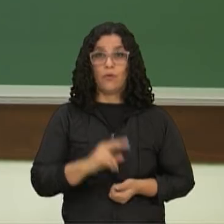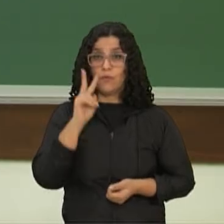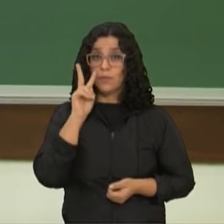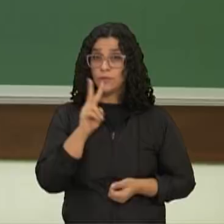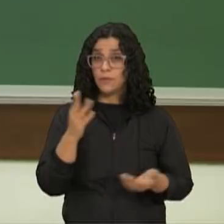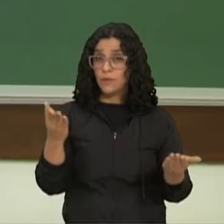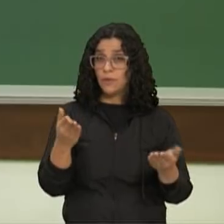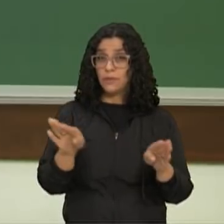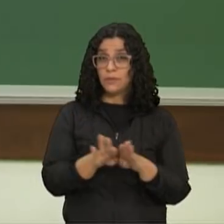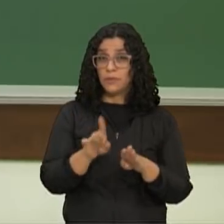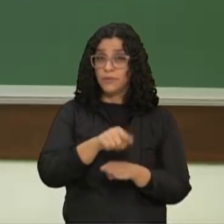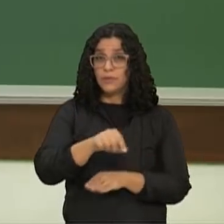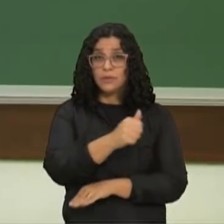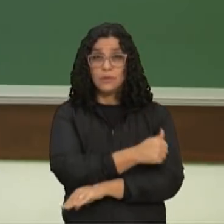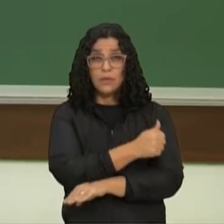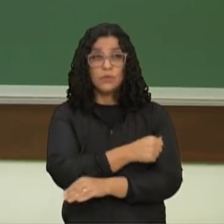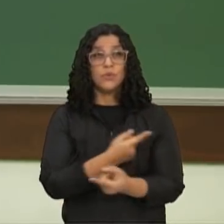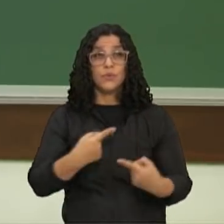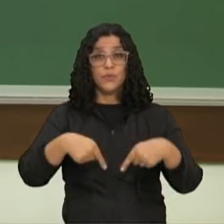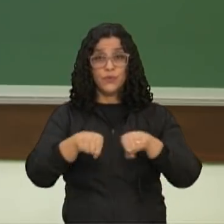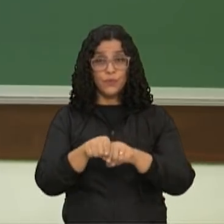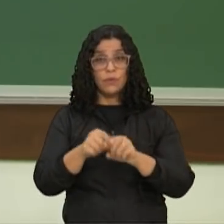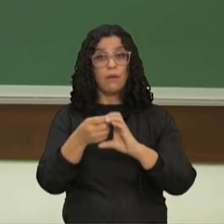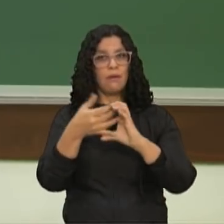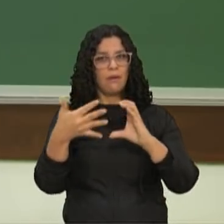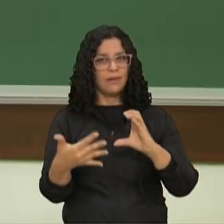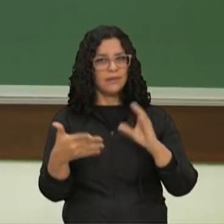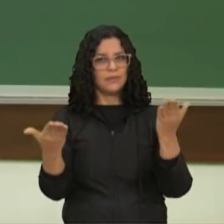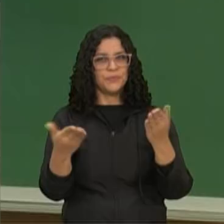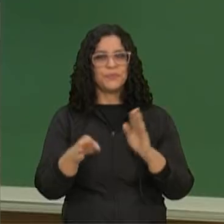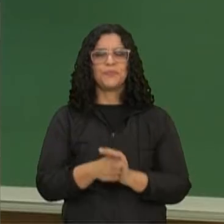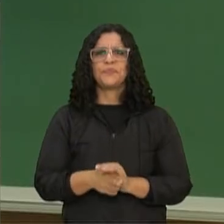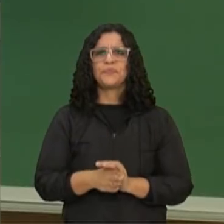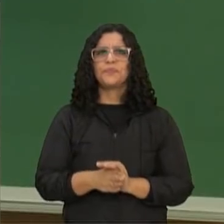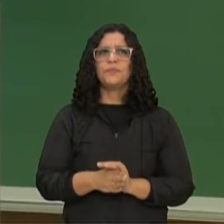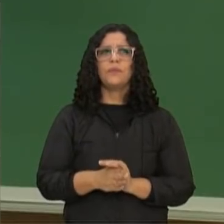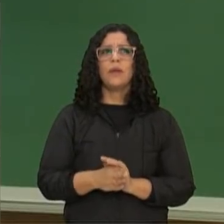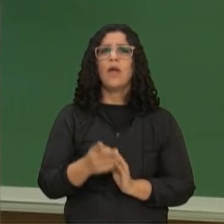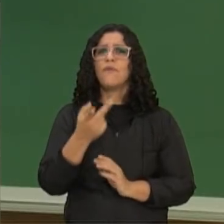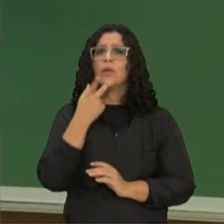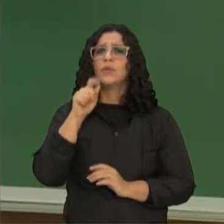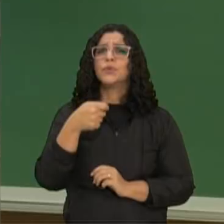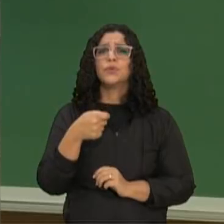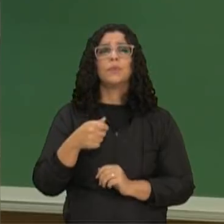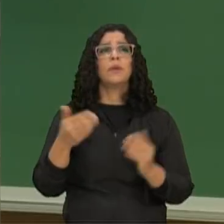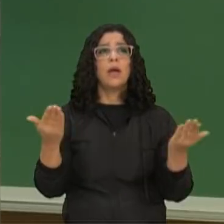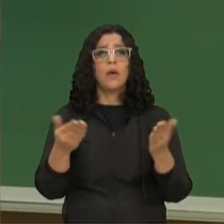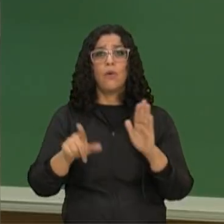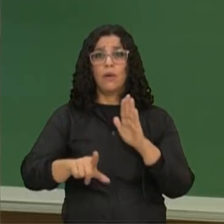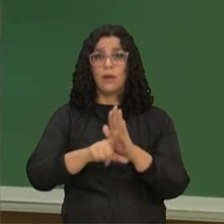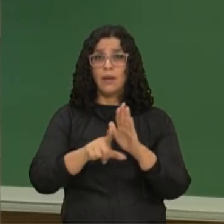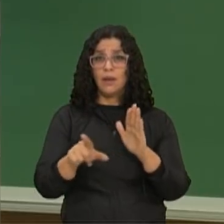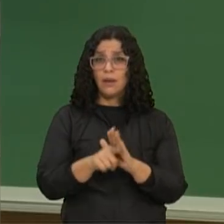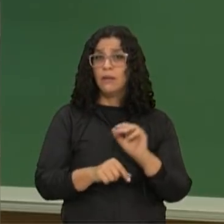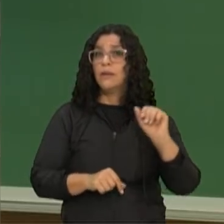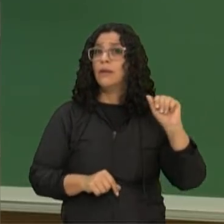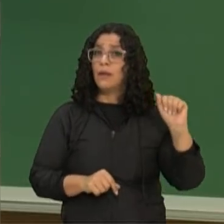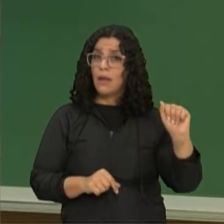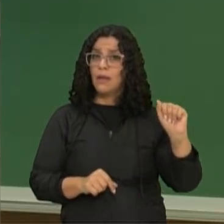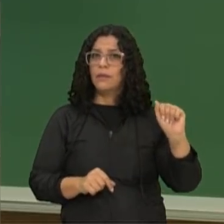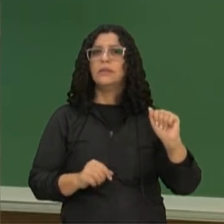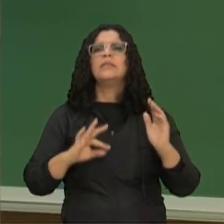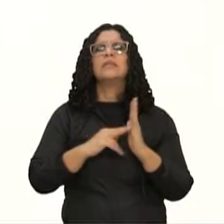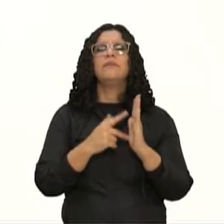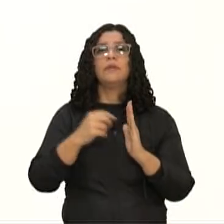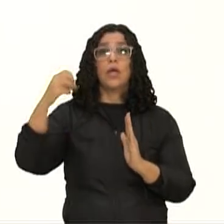Vamos lá então, prezados estudantes, retomar um pouquinho essa caracterização. Então, olha, no que nos diz a definição da primeira lei da reflexão, então temos ali ó, que o raio